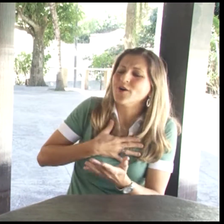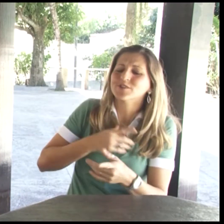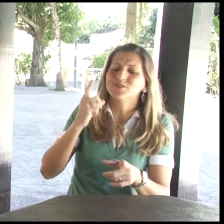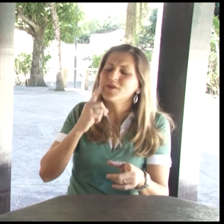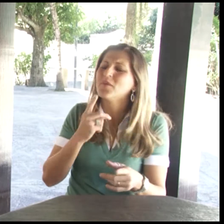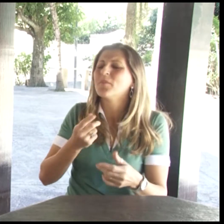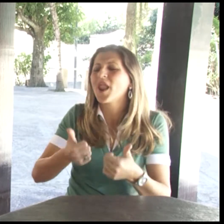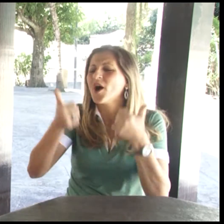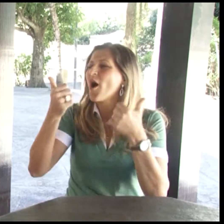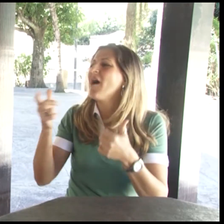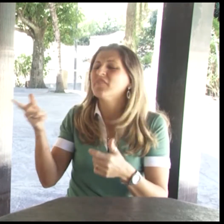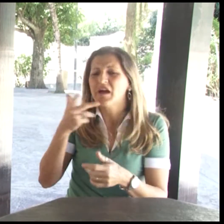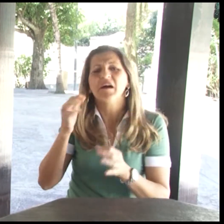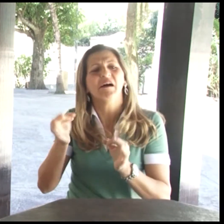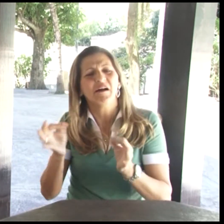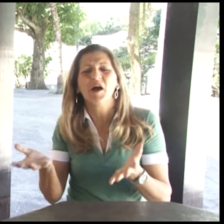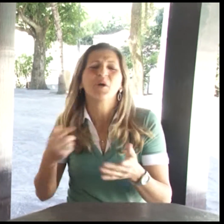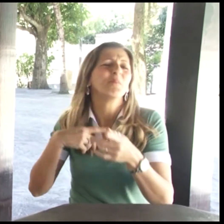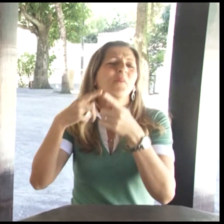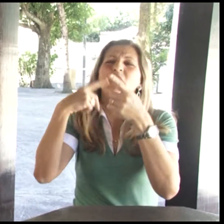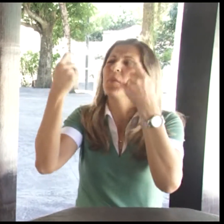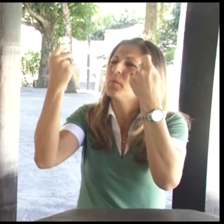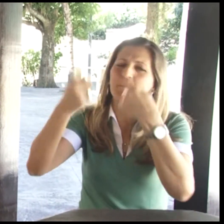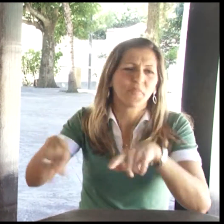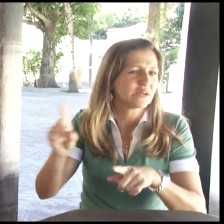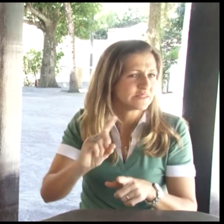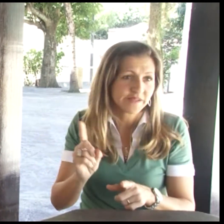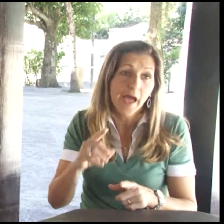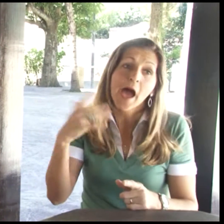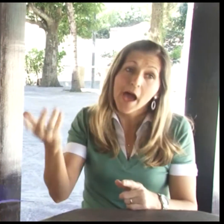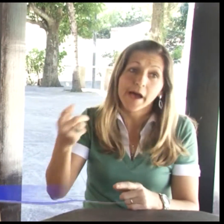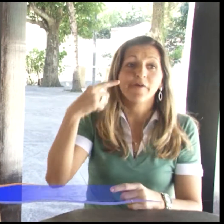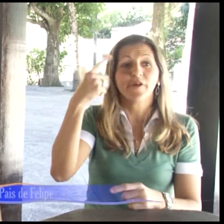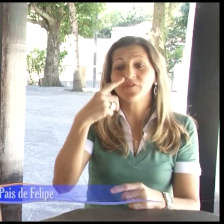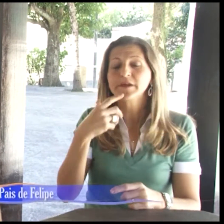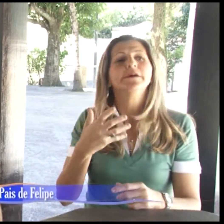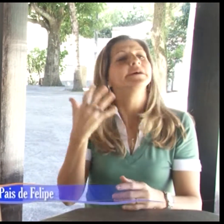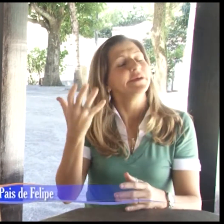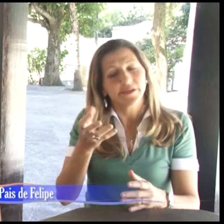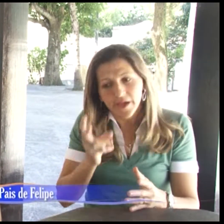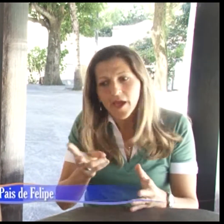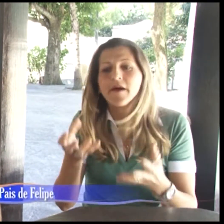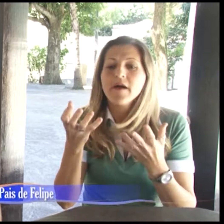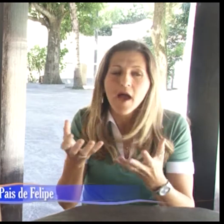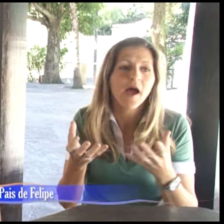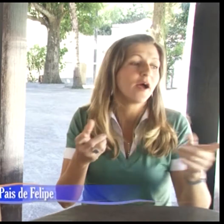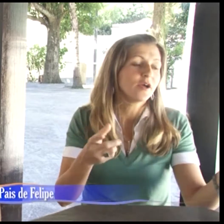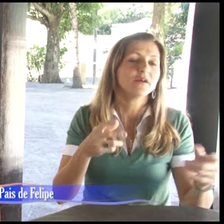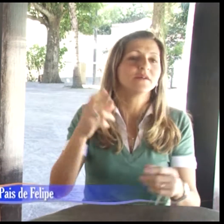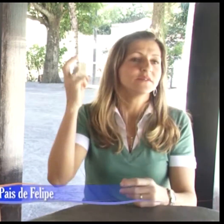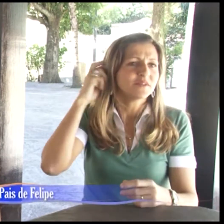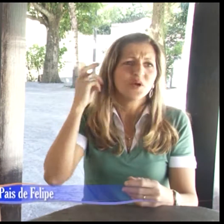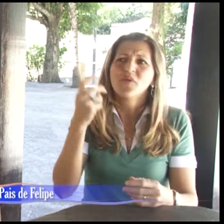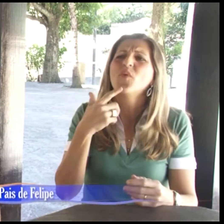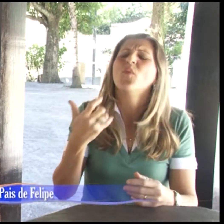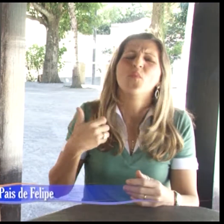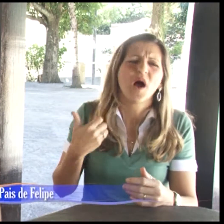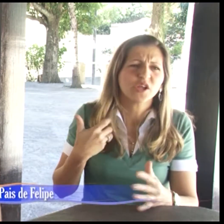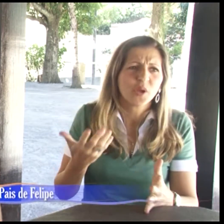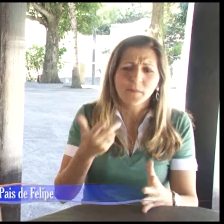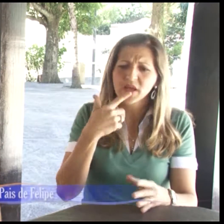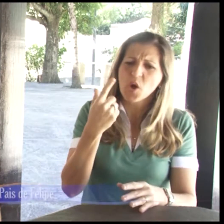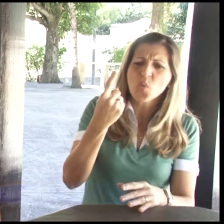Nós sempre conversávamos sobre isso, a gente queria que ele fosse surdo mesmo, então nós falamos para minha cunhada que não havia necessidade de fazer o